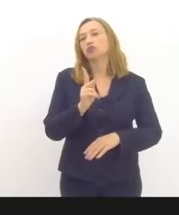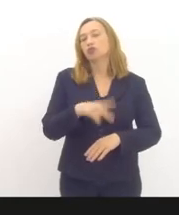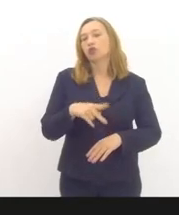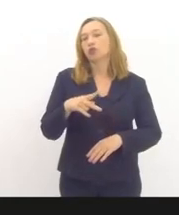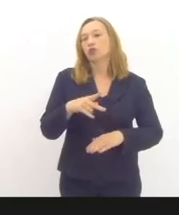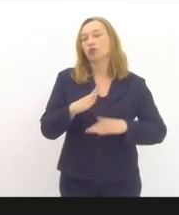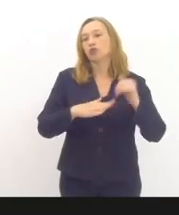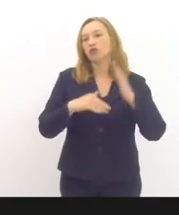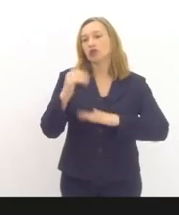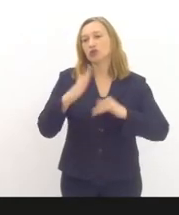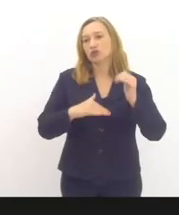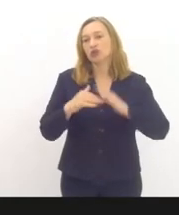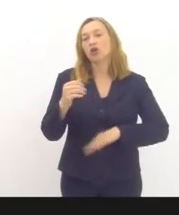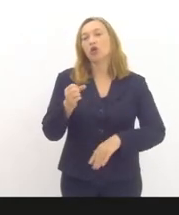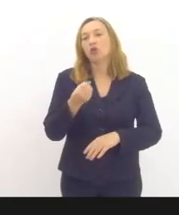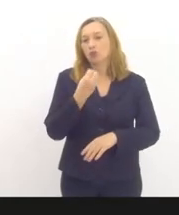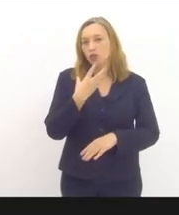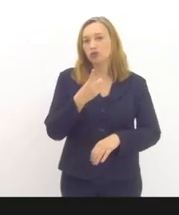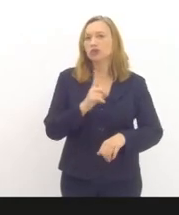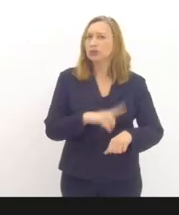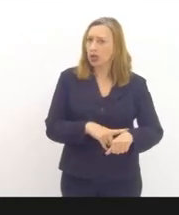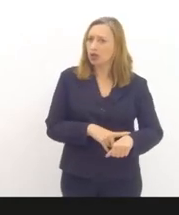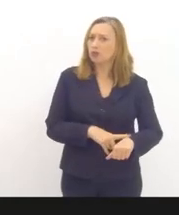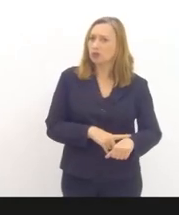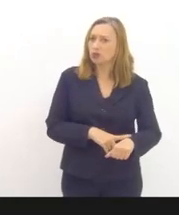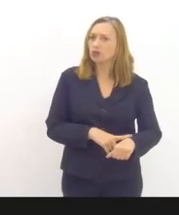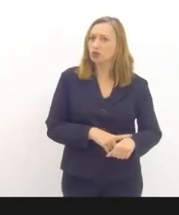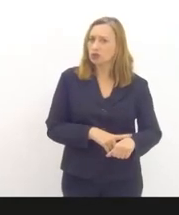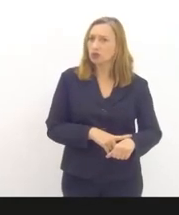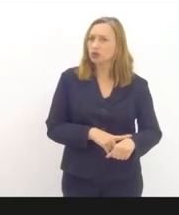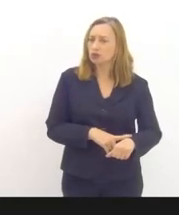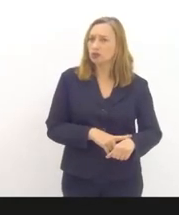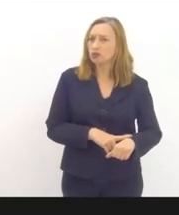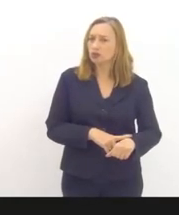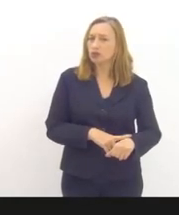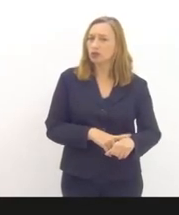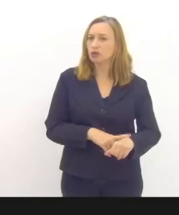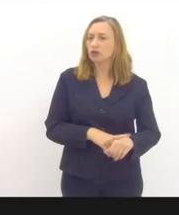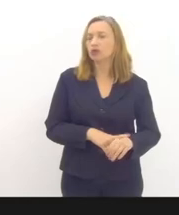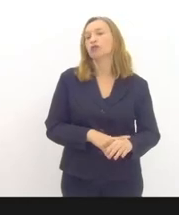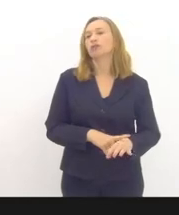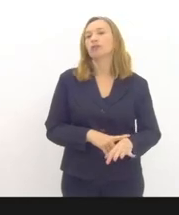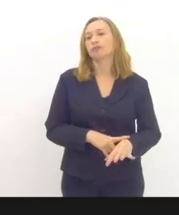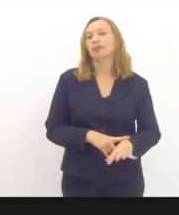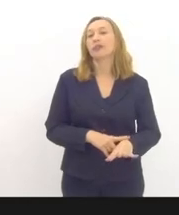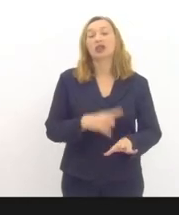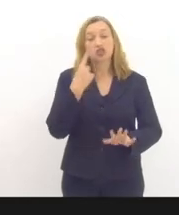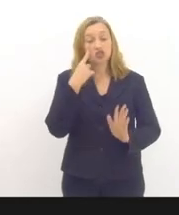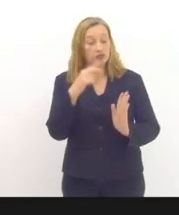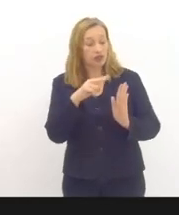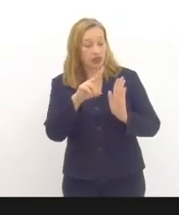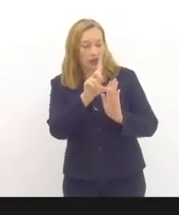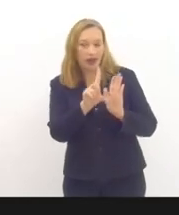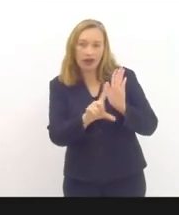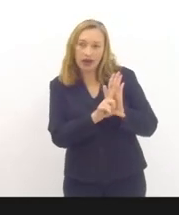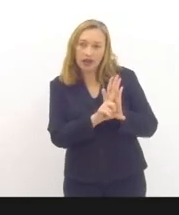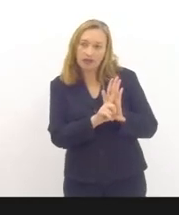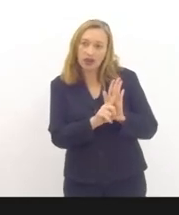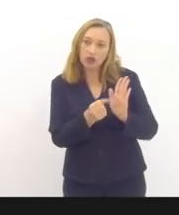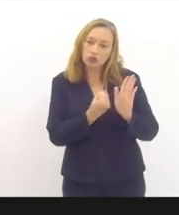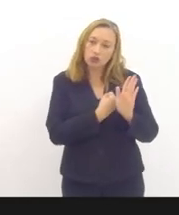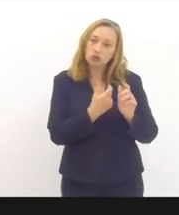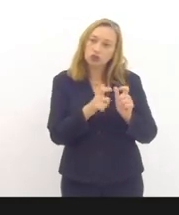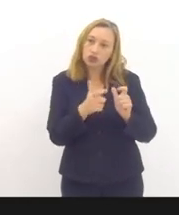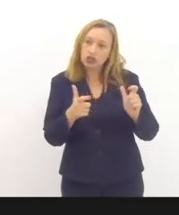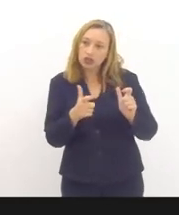tinha há um bom tempo essa matriz com 30 tempos semanais. Então, quando a gente vê que a lei fala de um aumento da